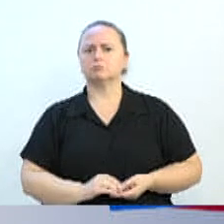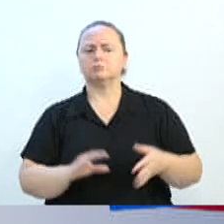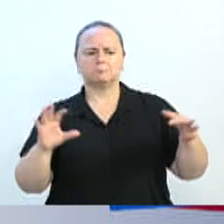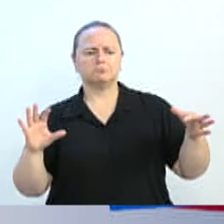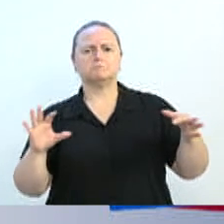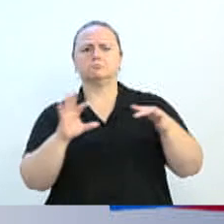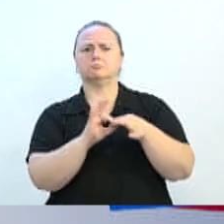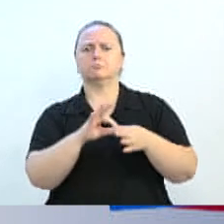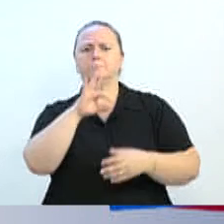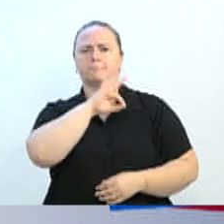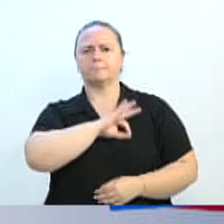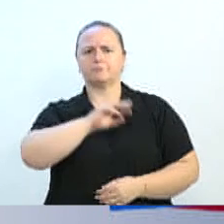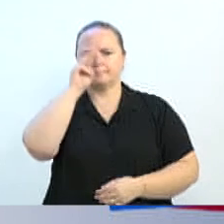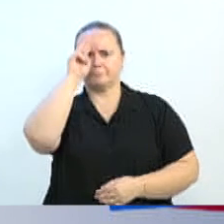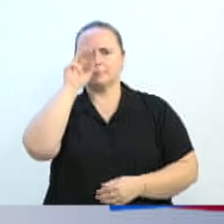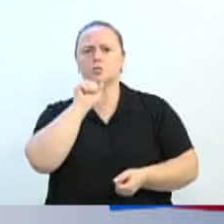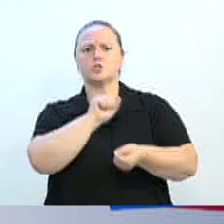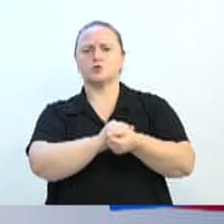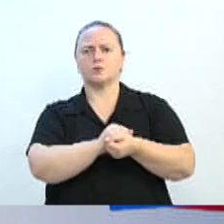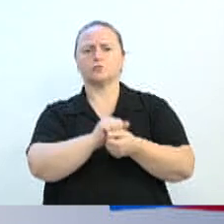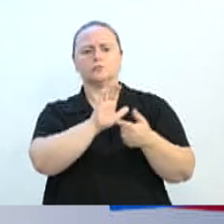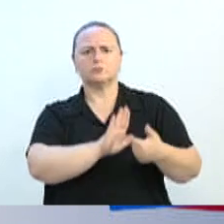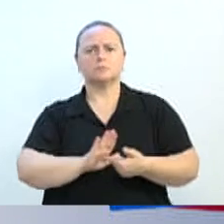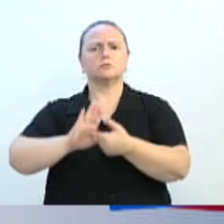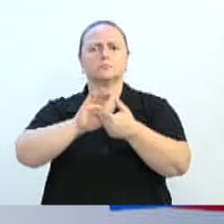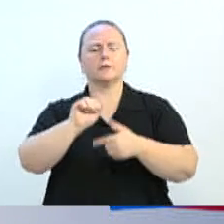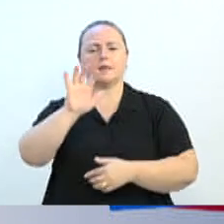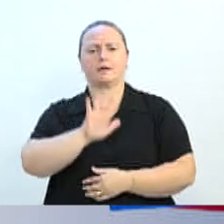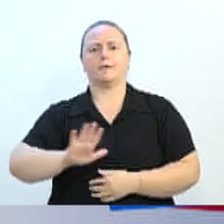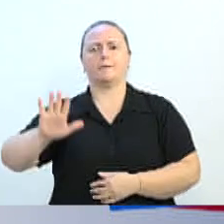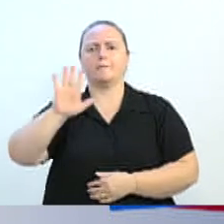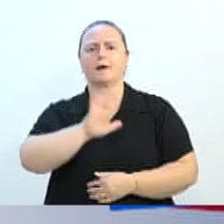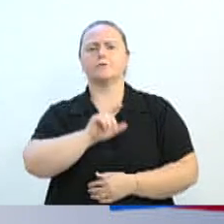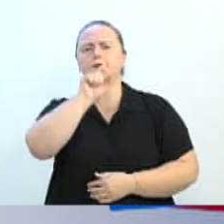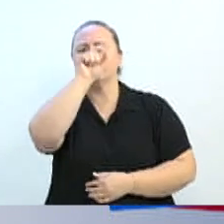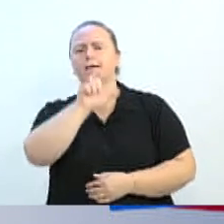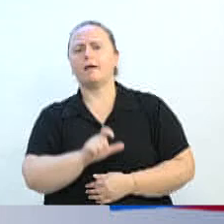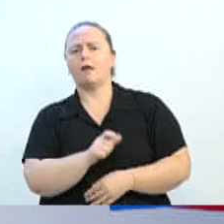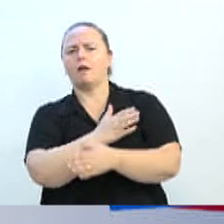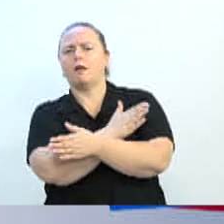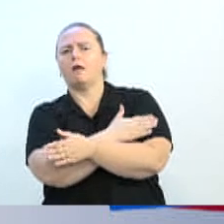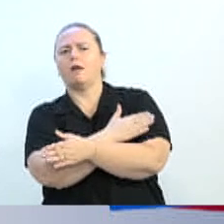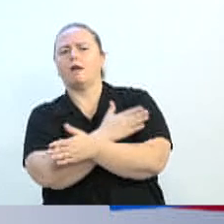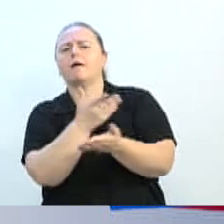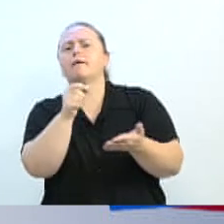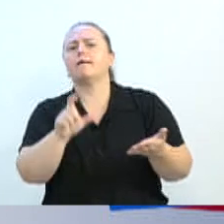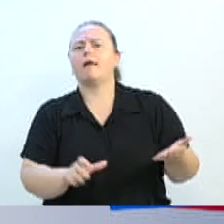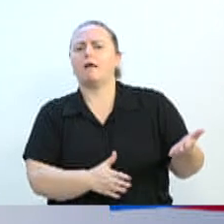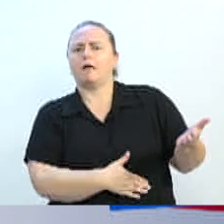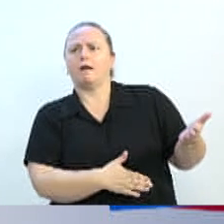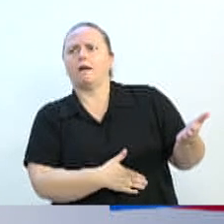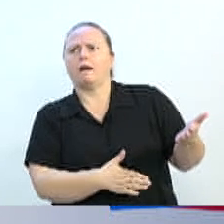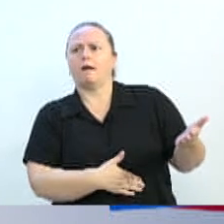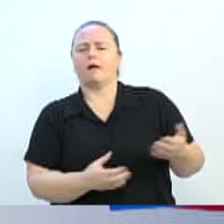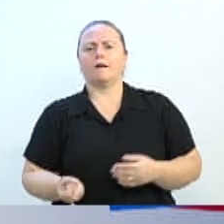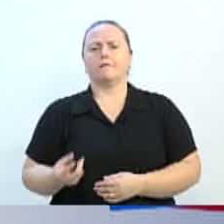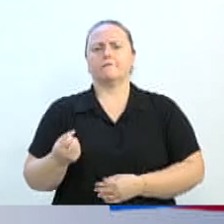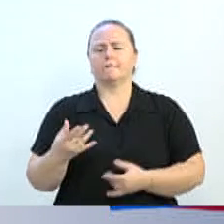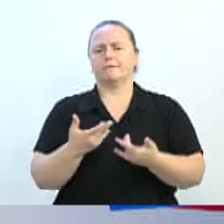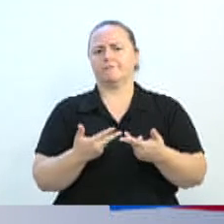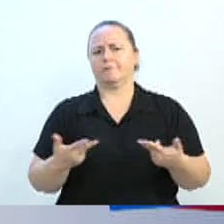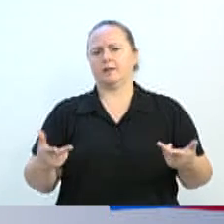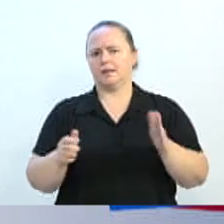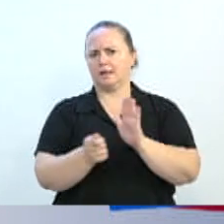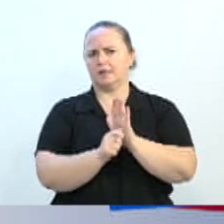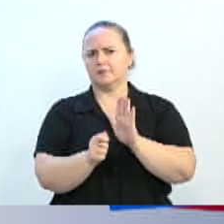polícia vai estar conseguindo pegar as imagens dos delinquentes fazendo essas abordagens vendendo e tô presente ali dentro